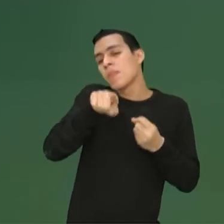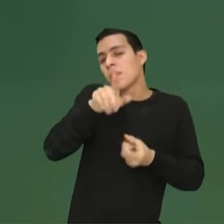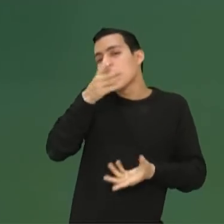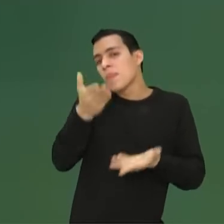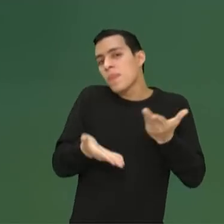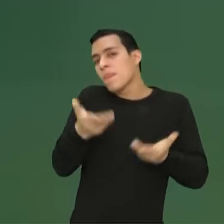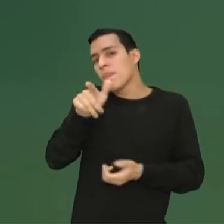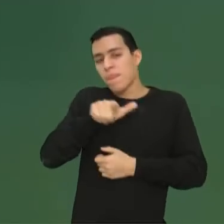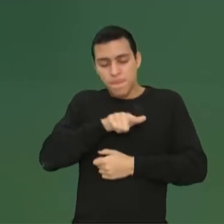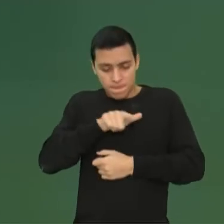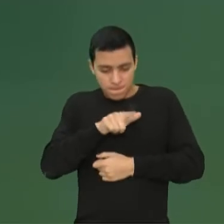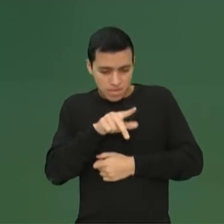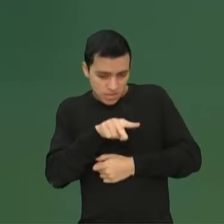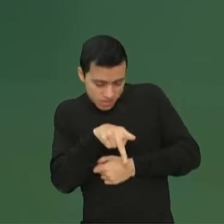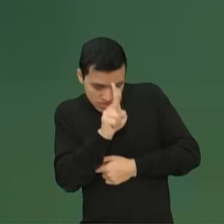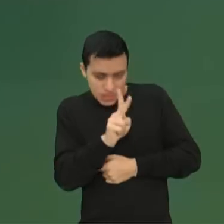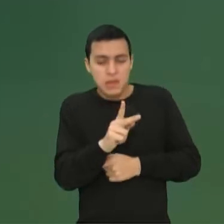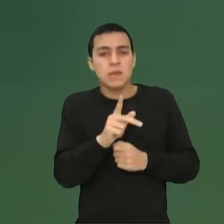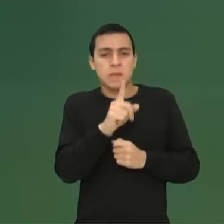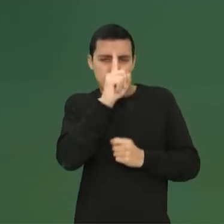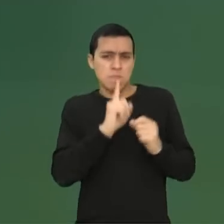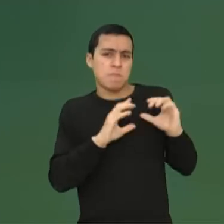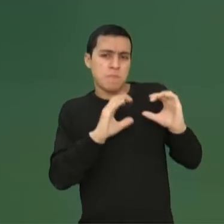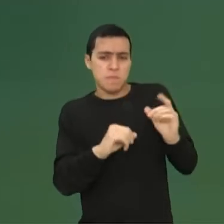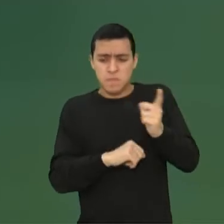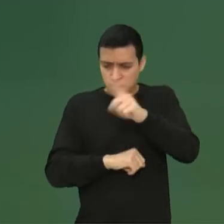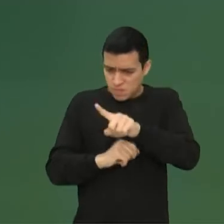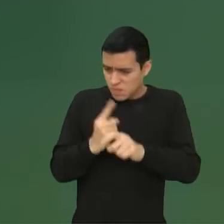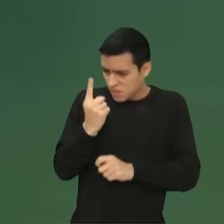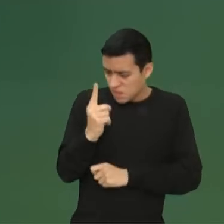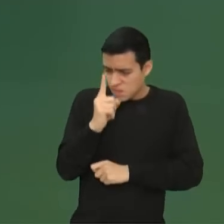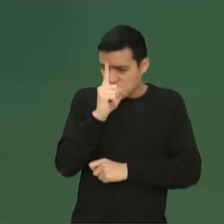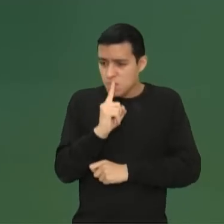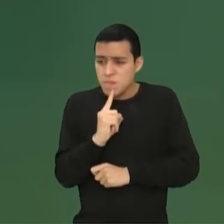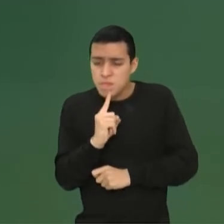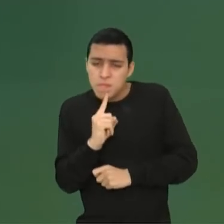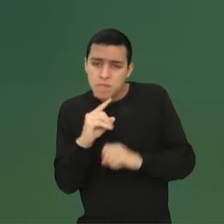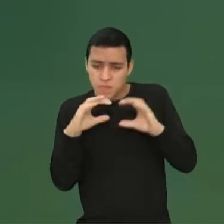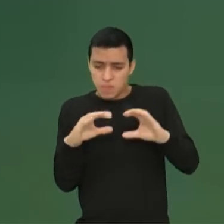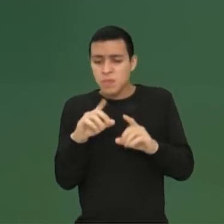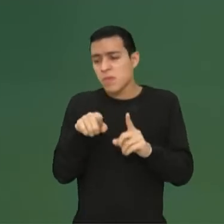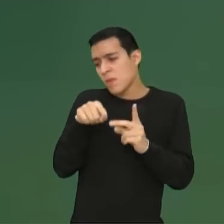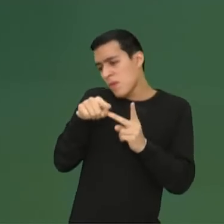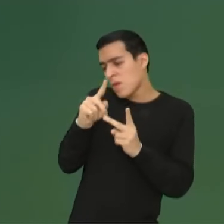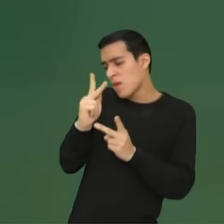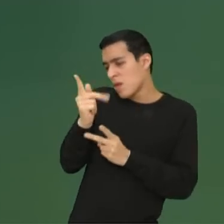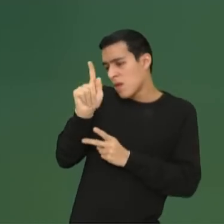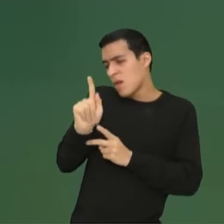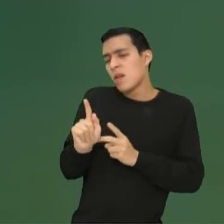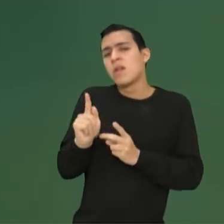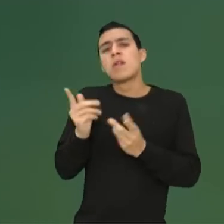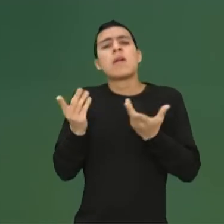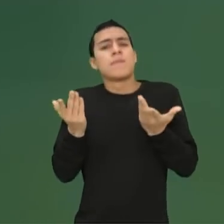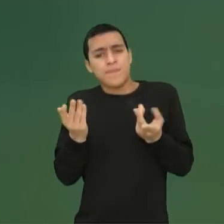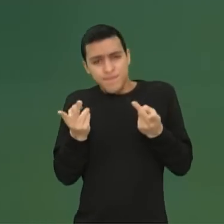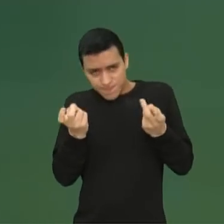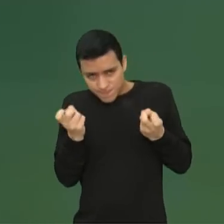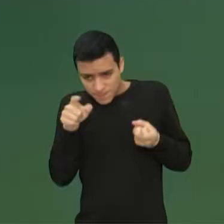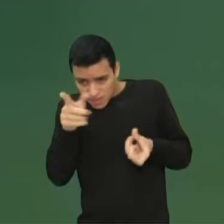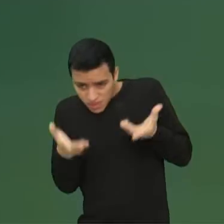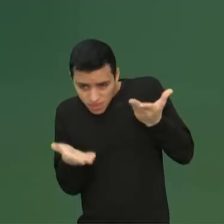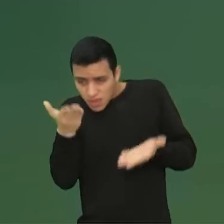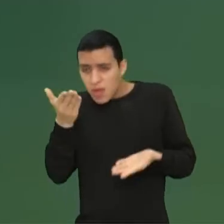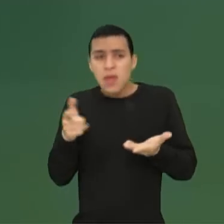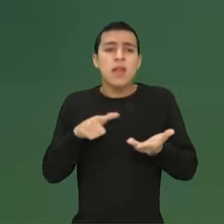eu tenho 2 melões e no outro prato 1 melão e um peso de 1 kg. Percebam que essa balança